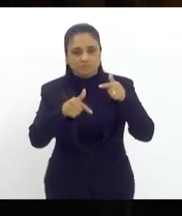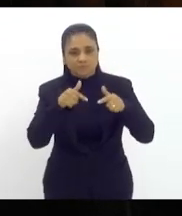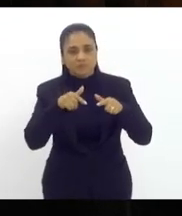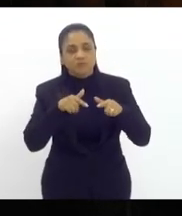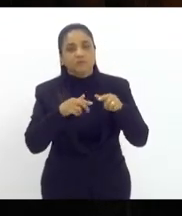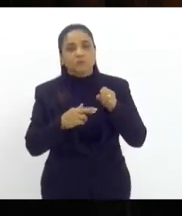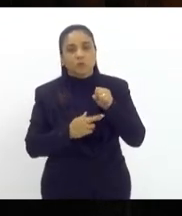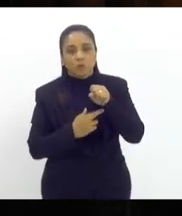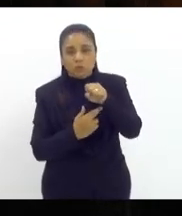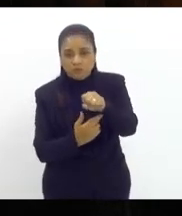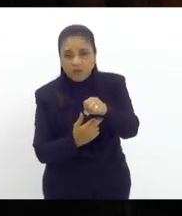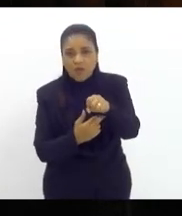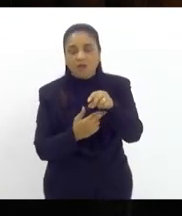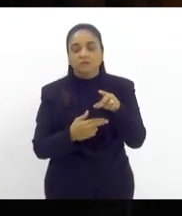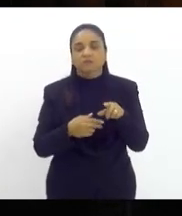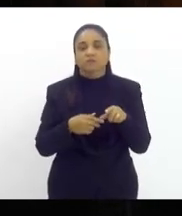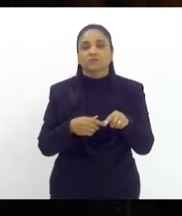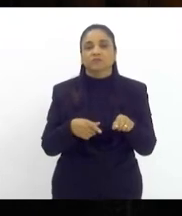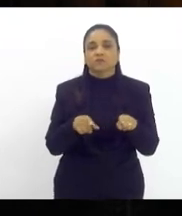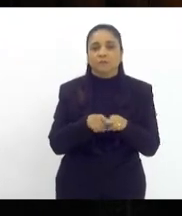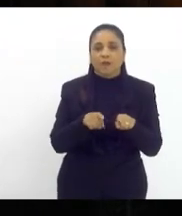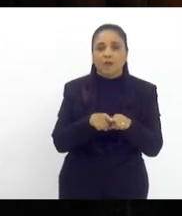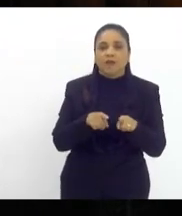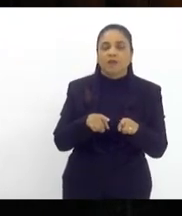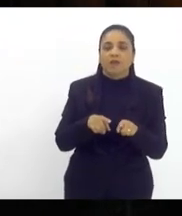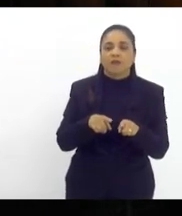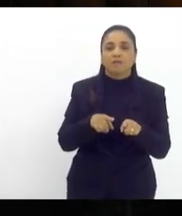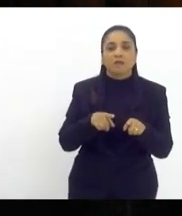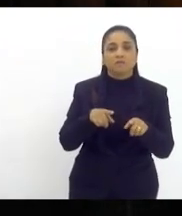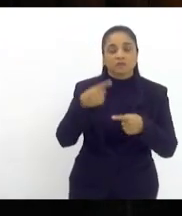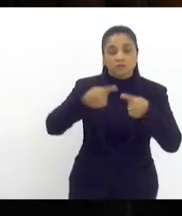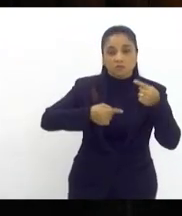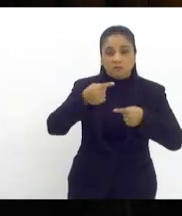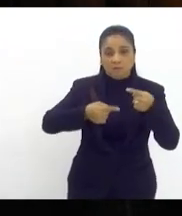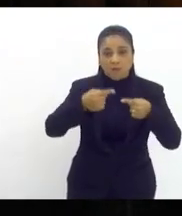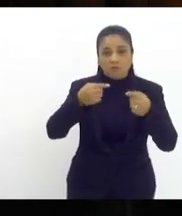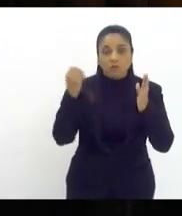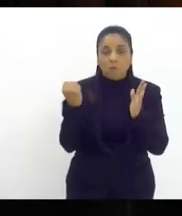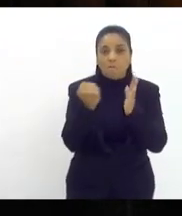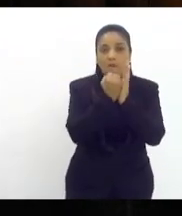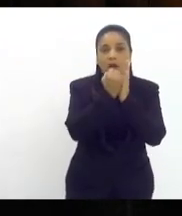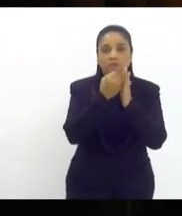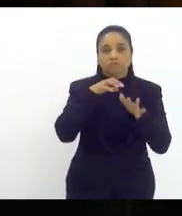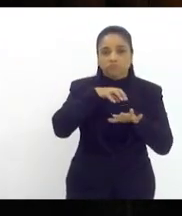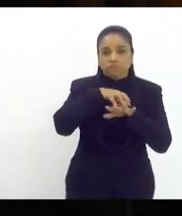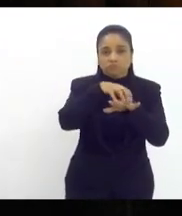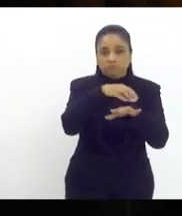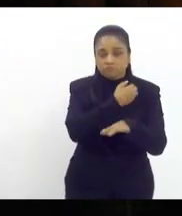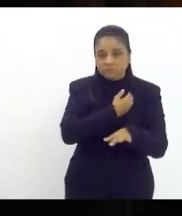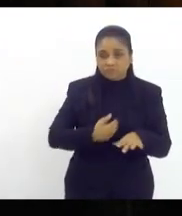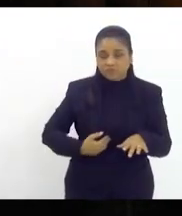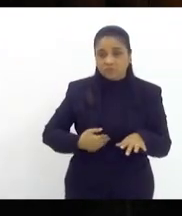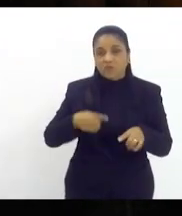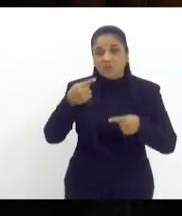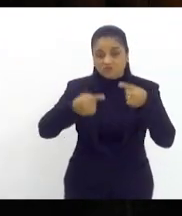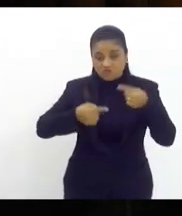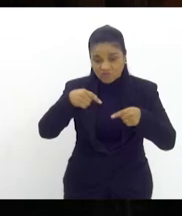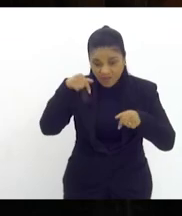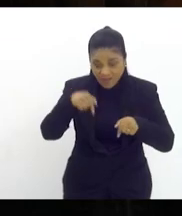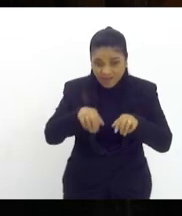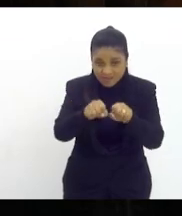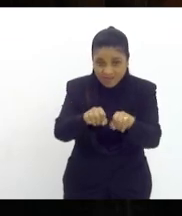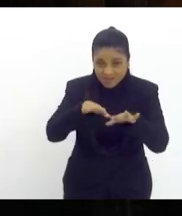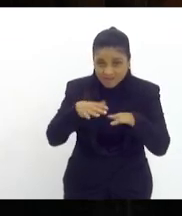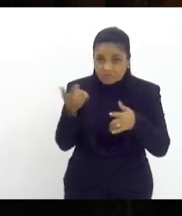consiga porque está tendo um debate federal de um marco do transporte público e quando se desdobrar nesse parlamento eu espero que a gente consiga a